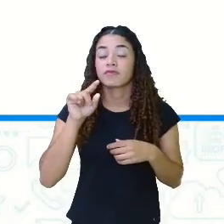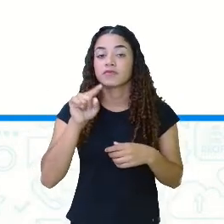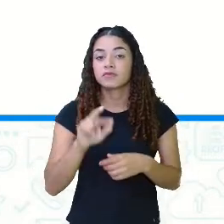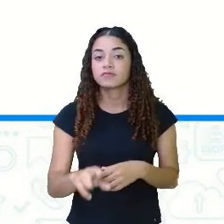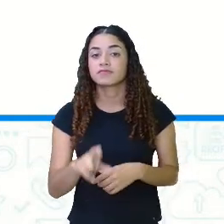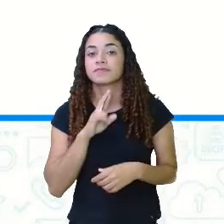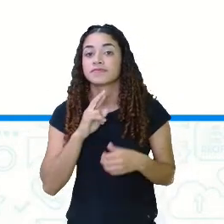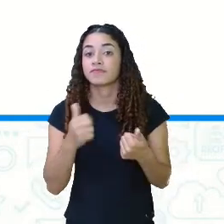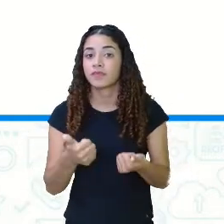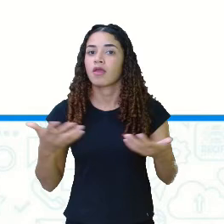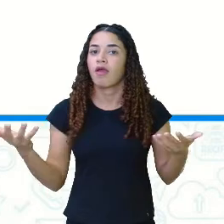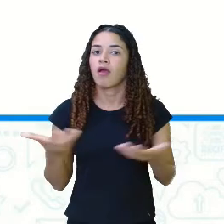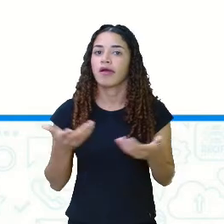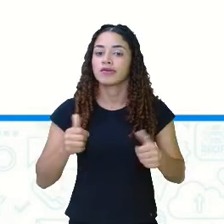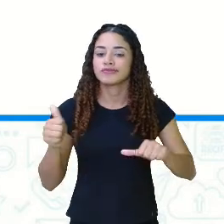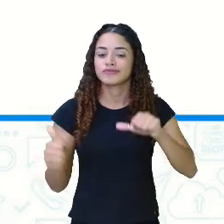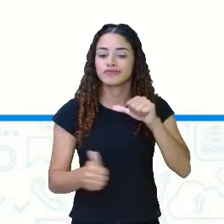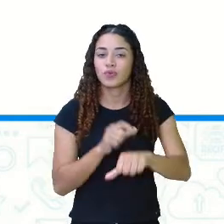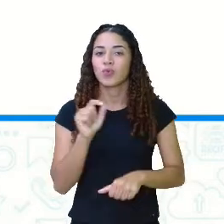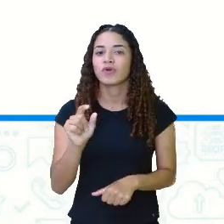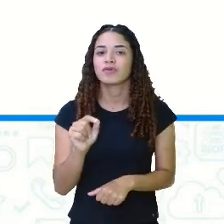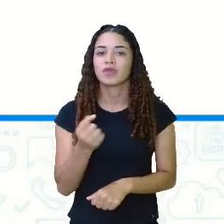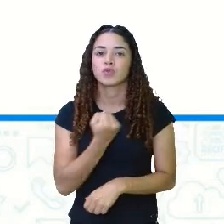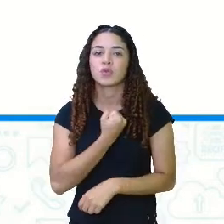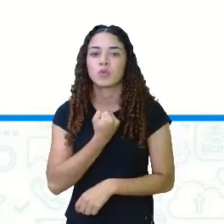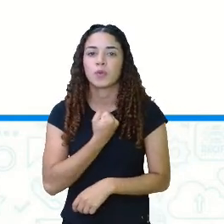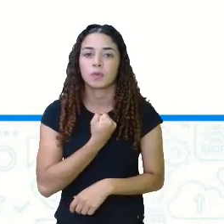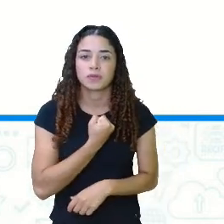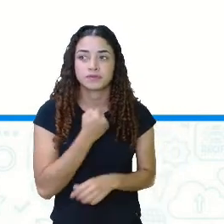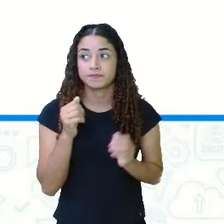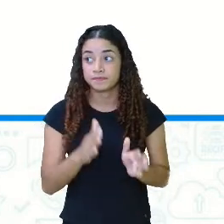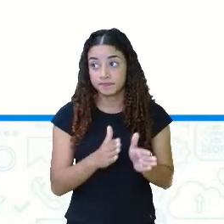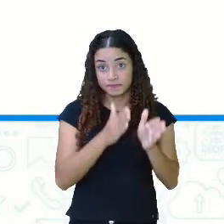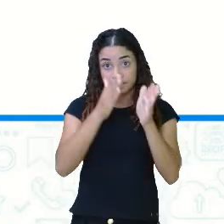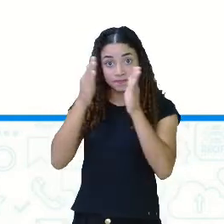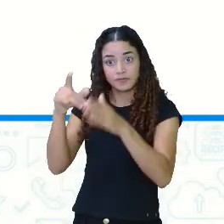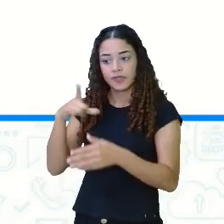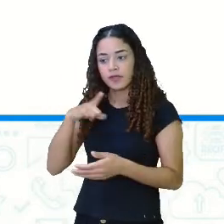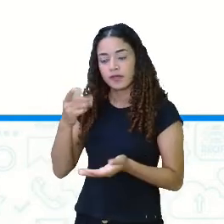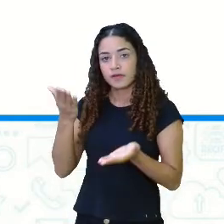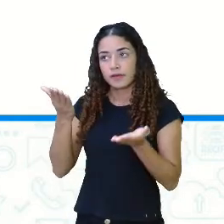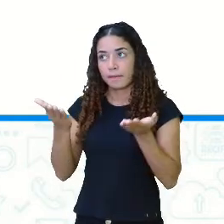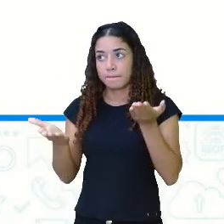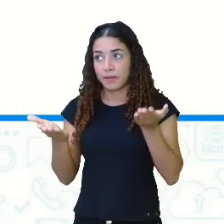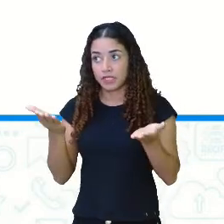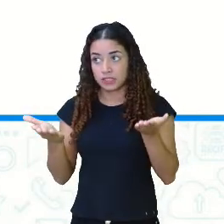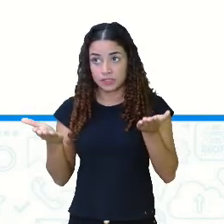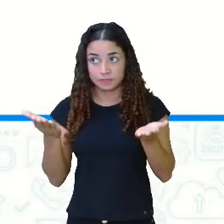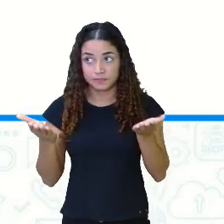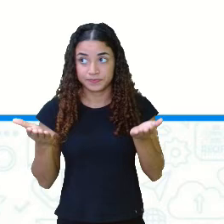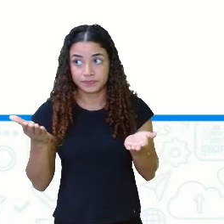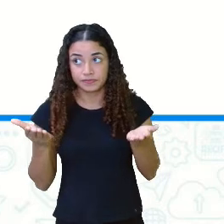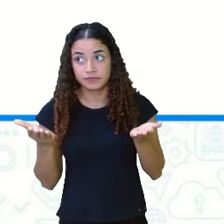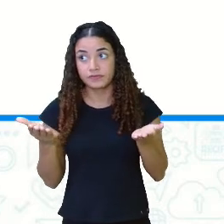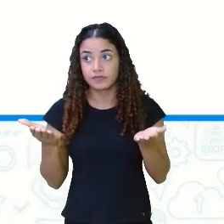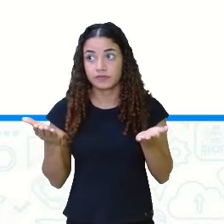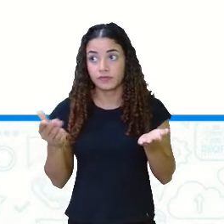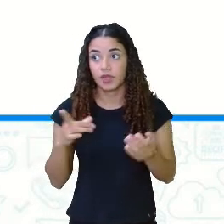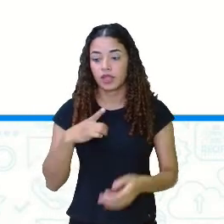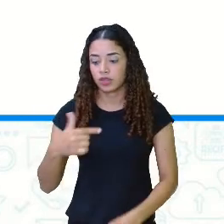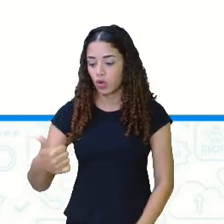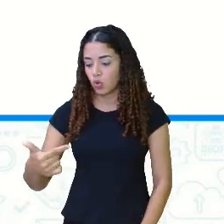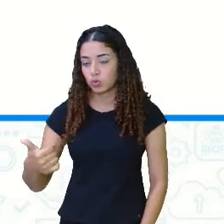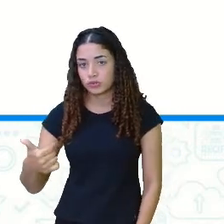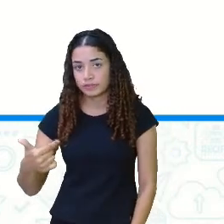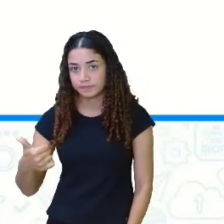números. De um lado, eu tenho outra balança com o valor 12.